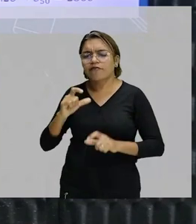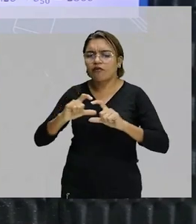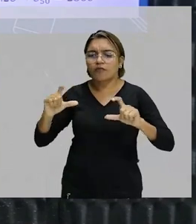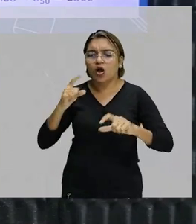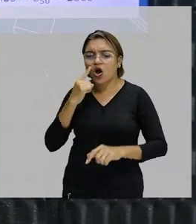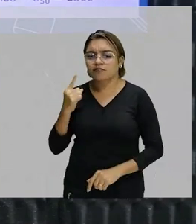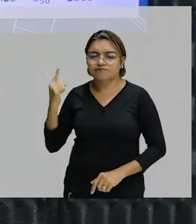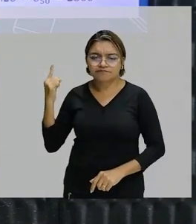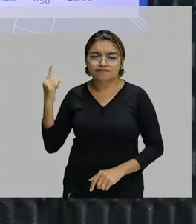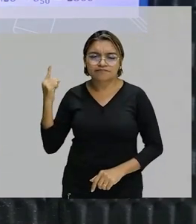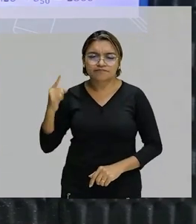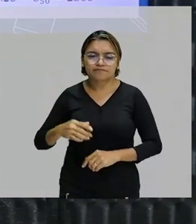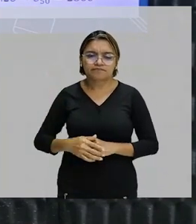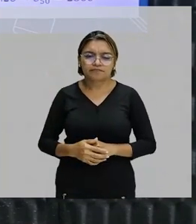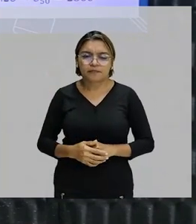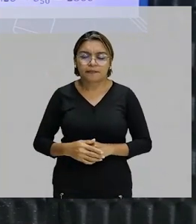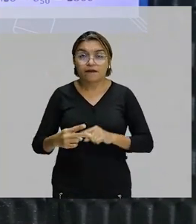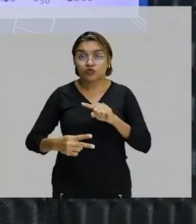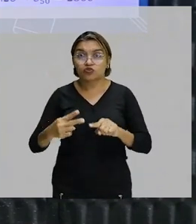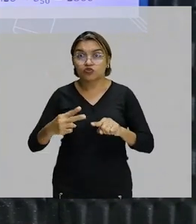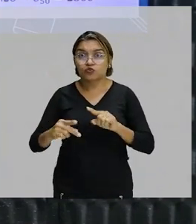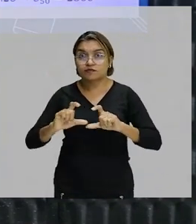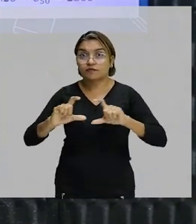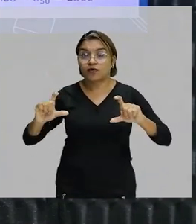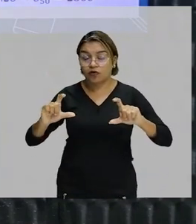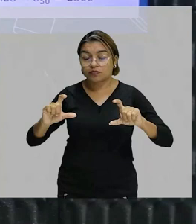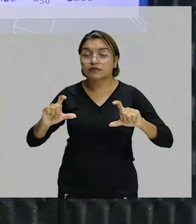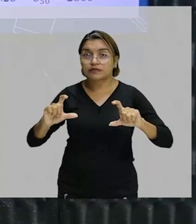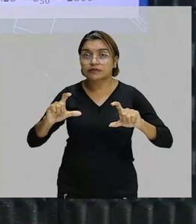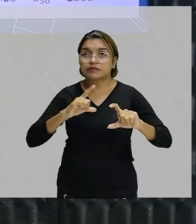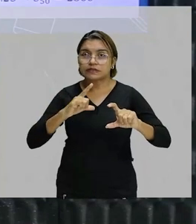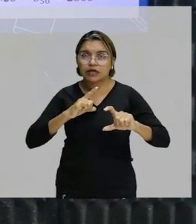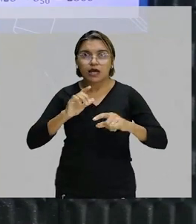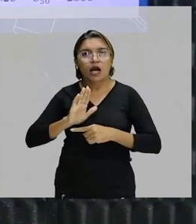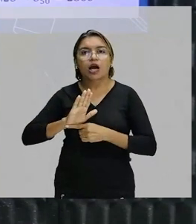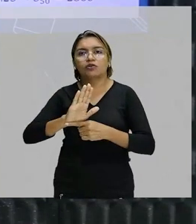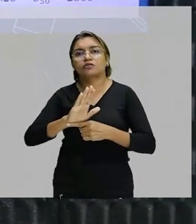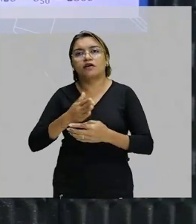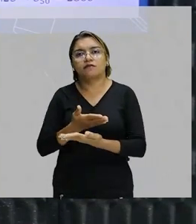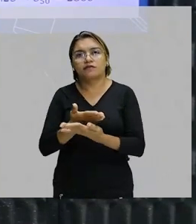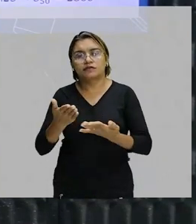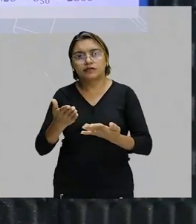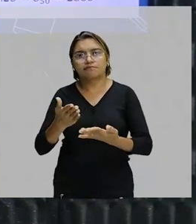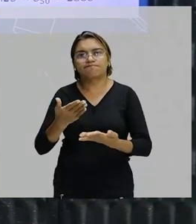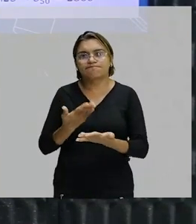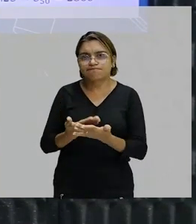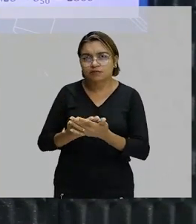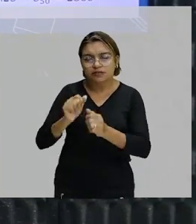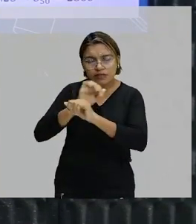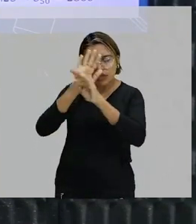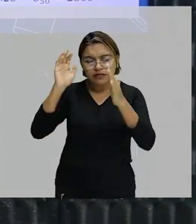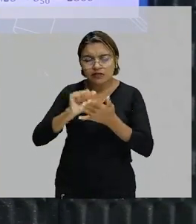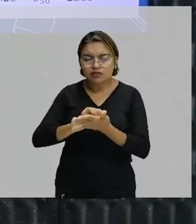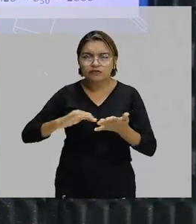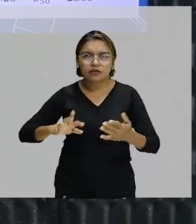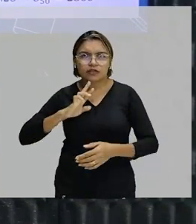2 pronto gente essas duas fórmulas são assim vão te ajudar demais na resolução de qualquer exercício